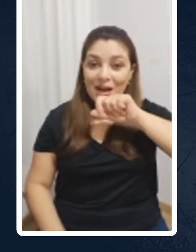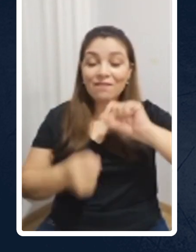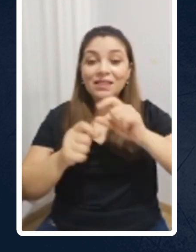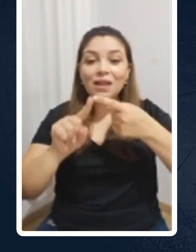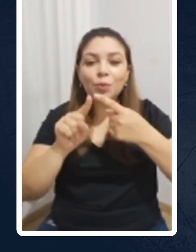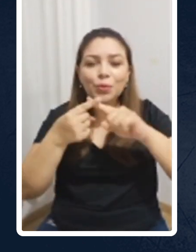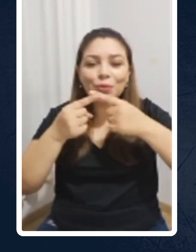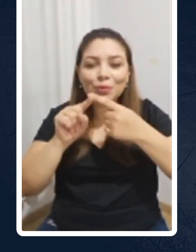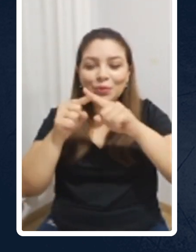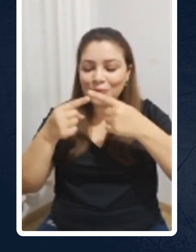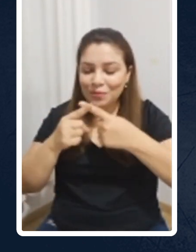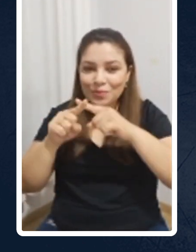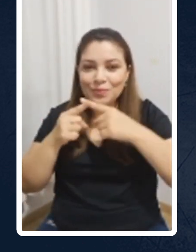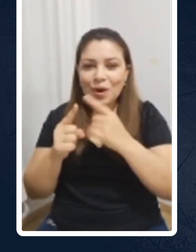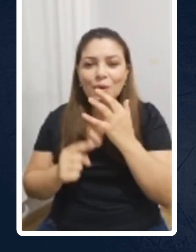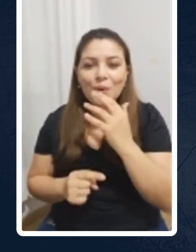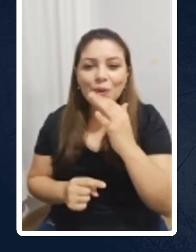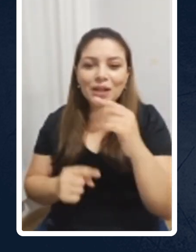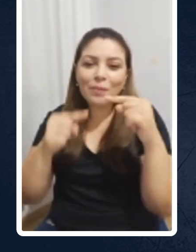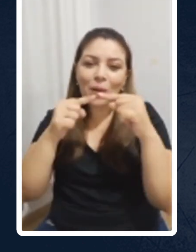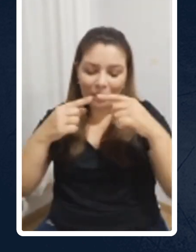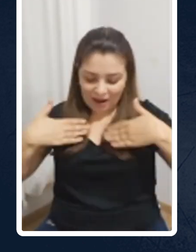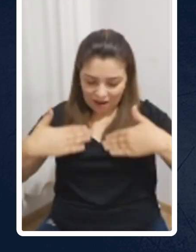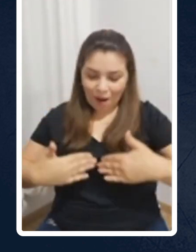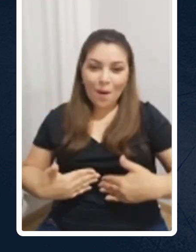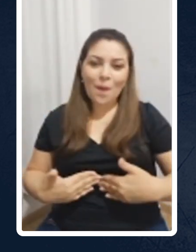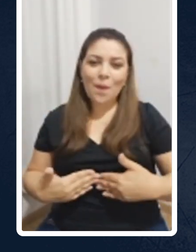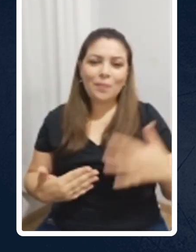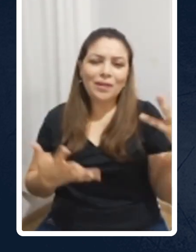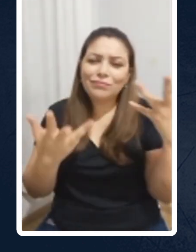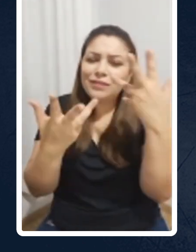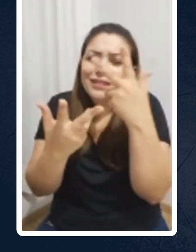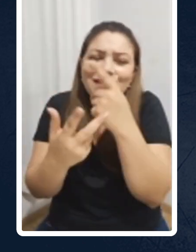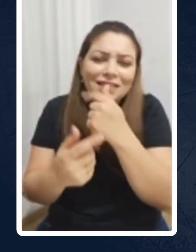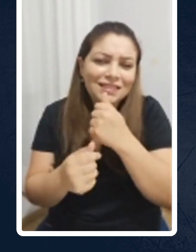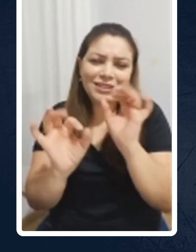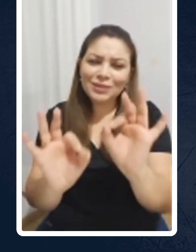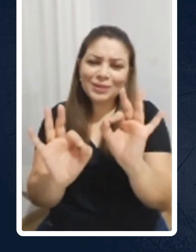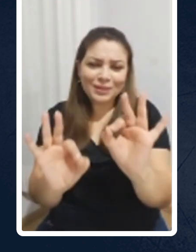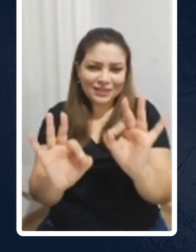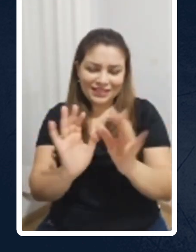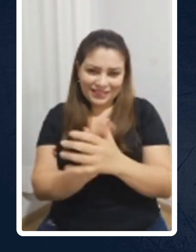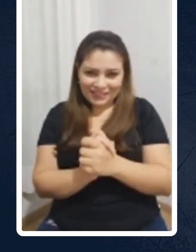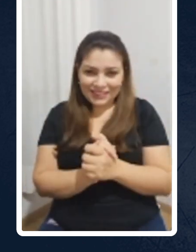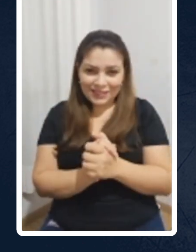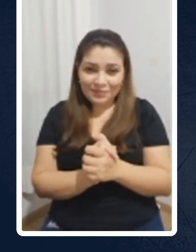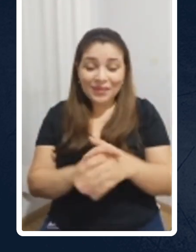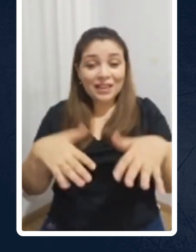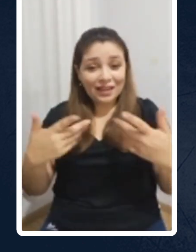cor da roupa. Era tudo assim, ó, nos trinques. E aqui estavam os 2